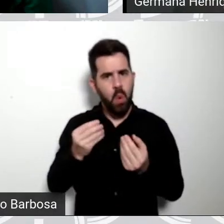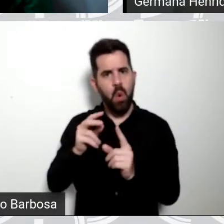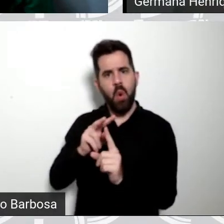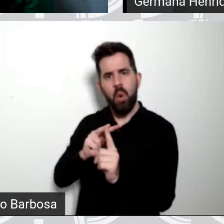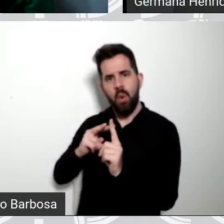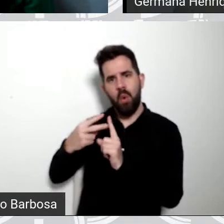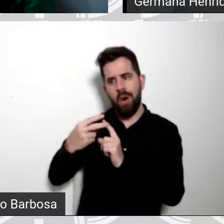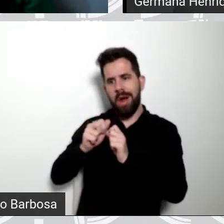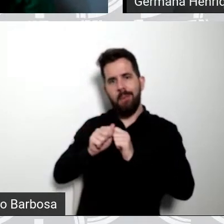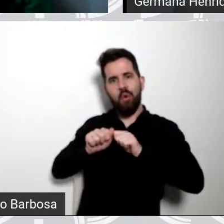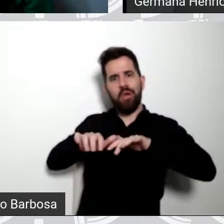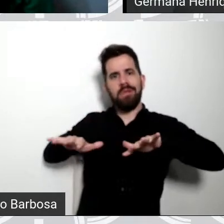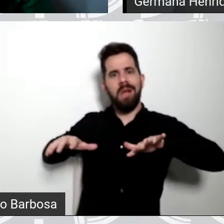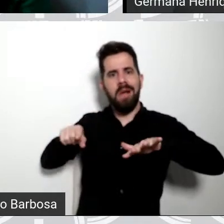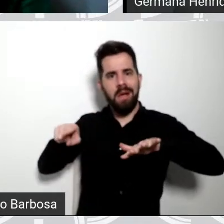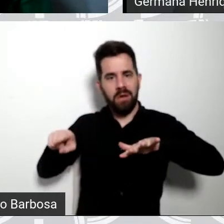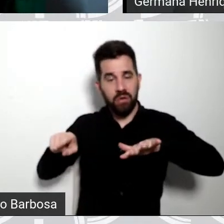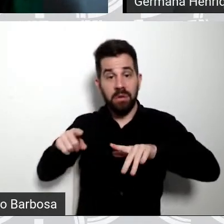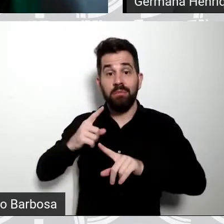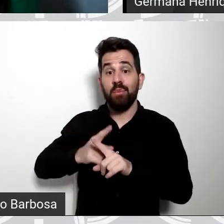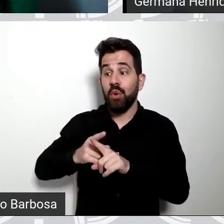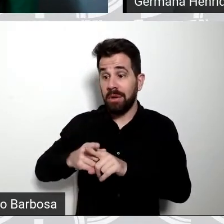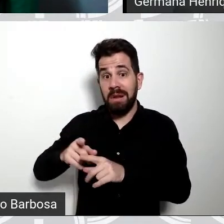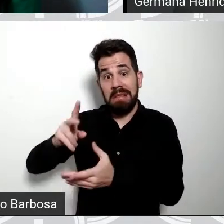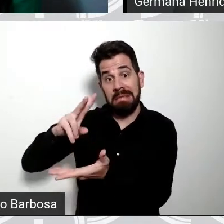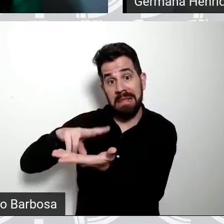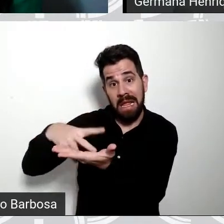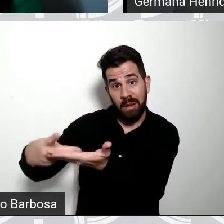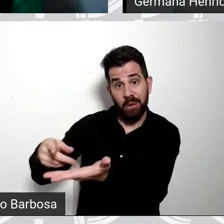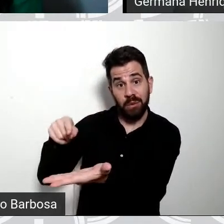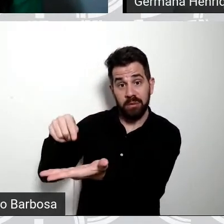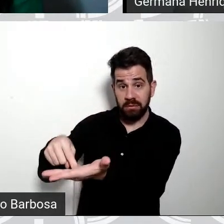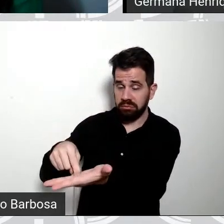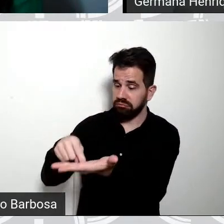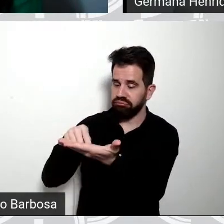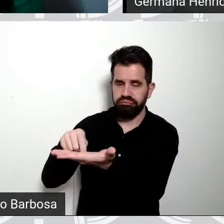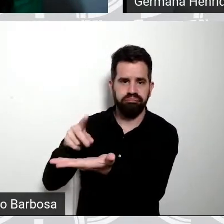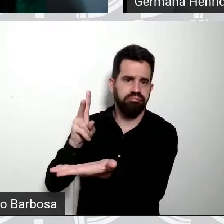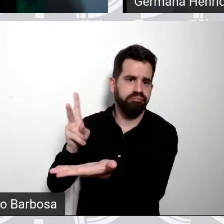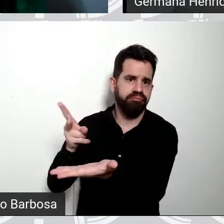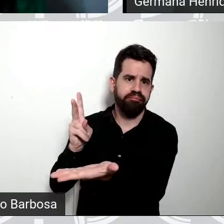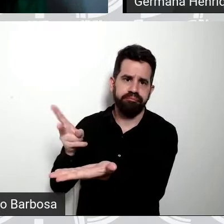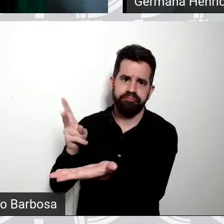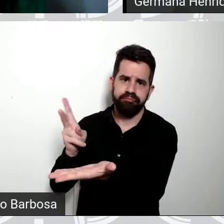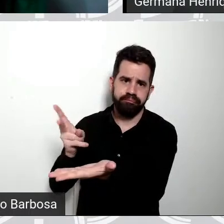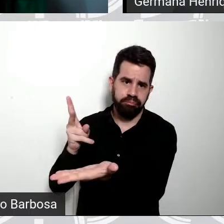objeto tradução, acredito que ele vai continuar sendo do jeito que ele é.